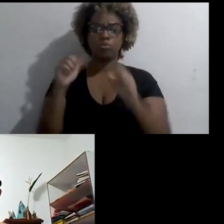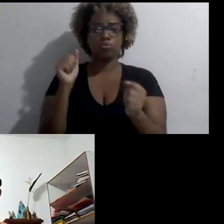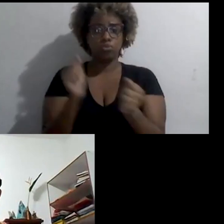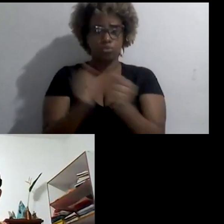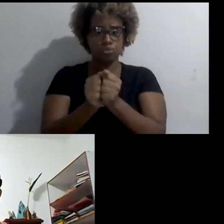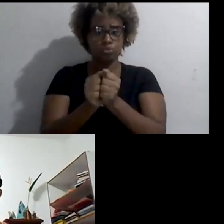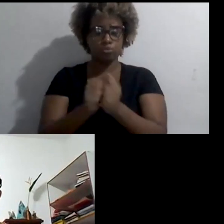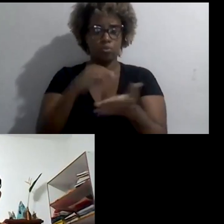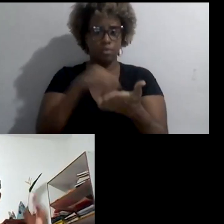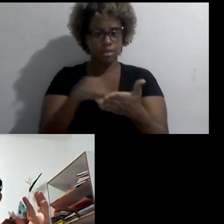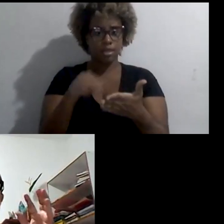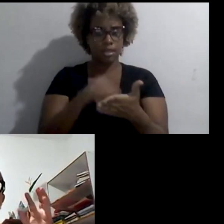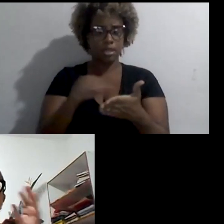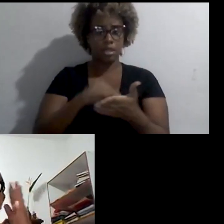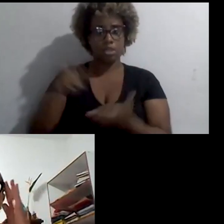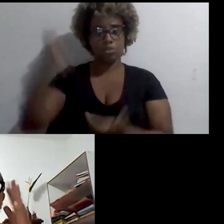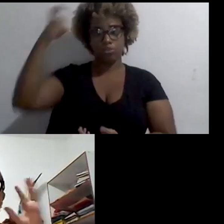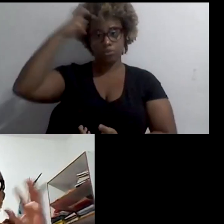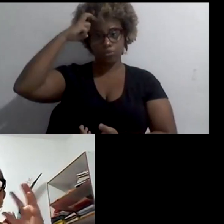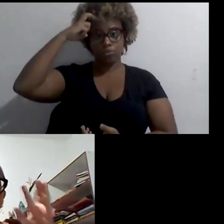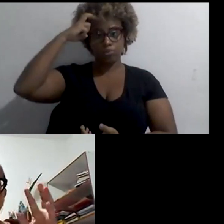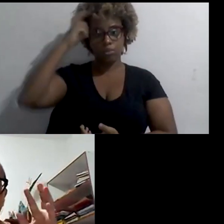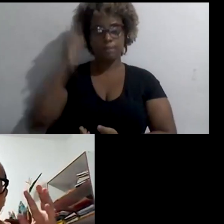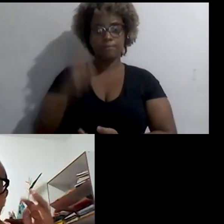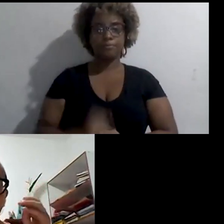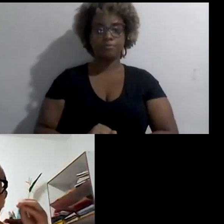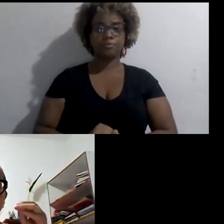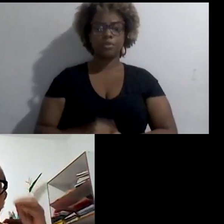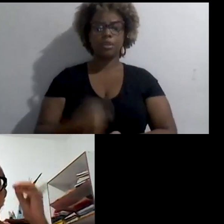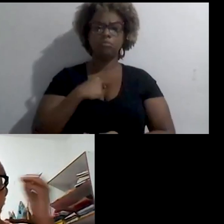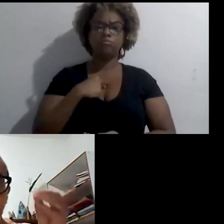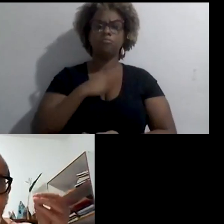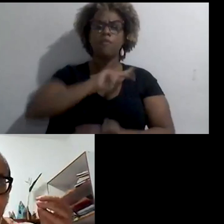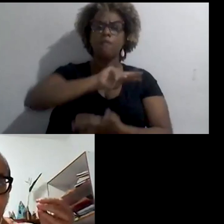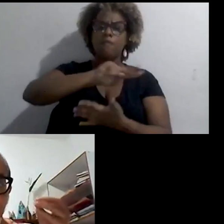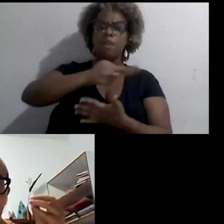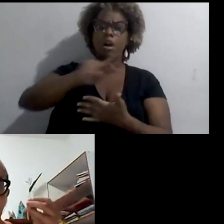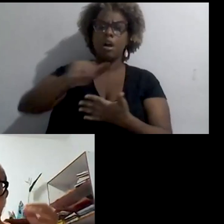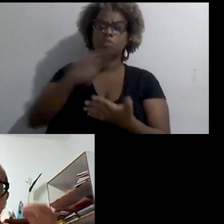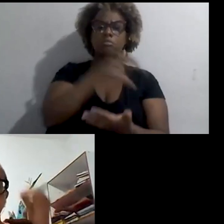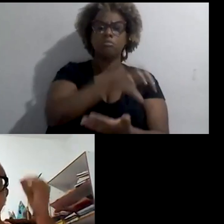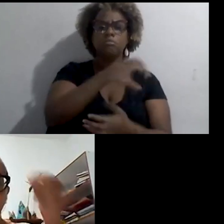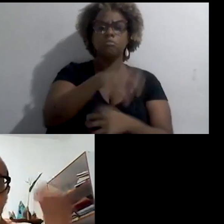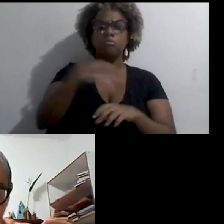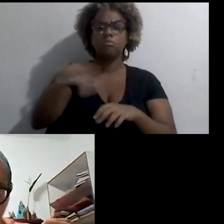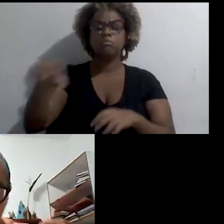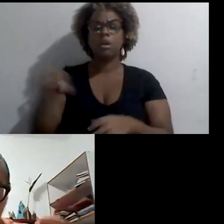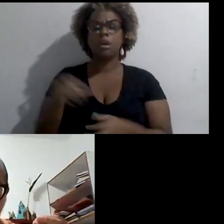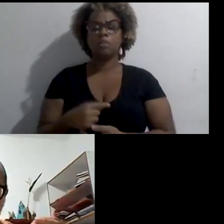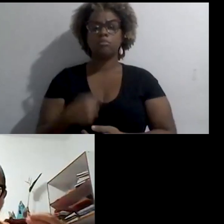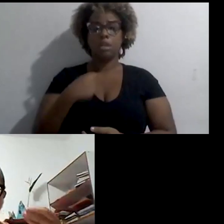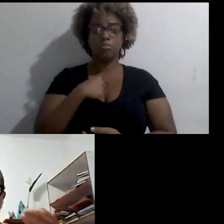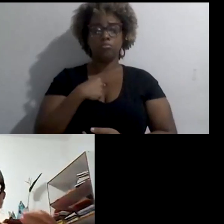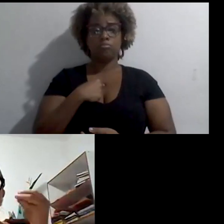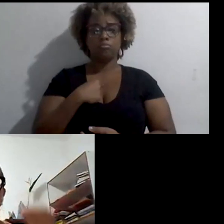só pensando... Aí eu estou em vários polos, né, eu estou no edital, eventos calendarizados, sou do interior,